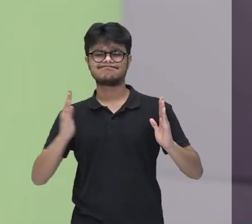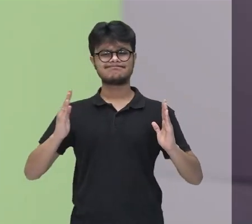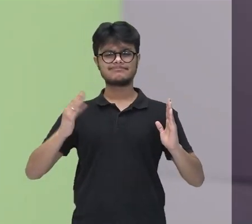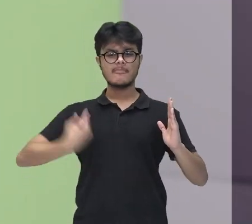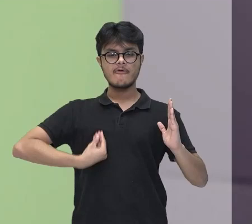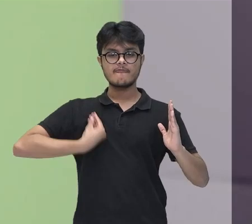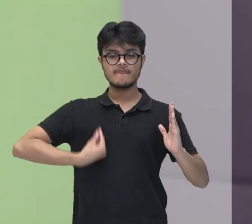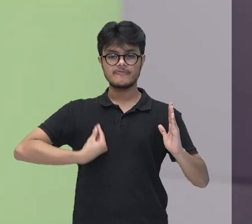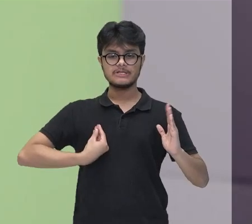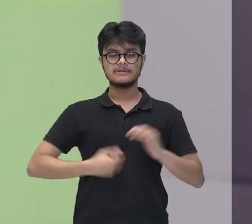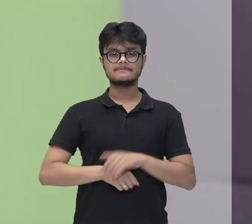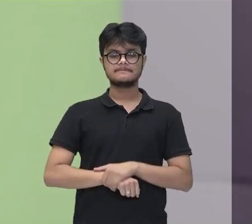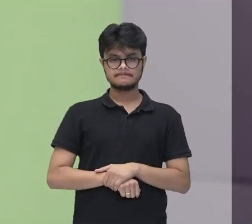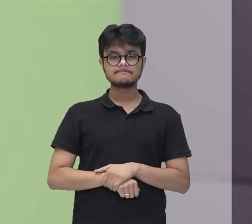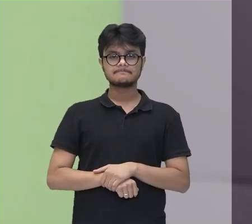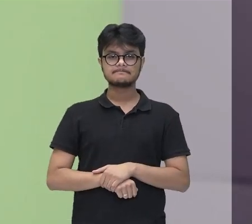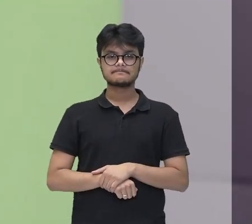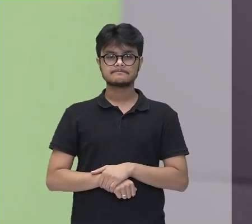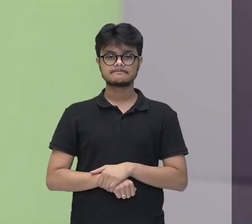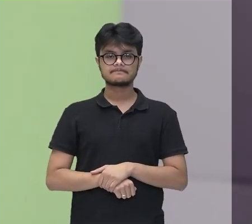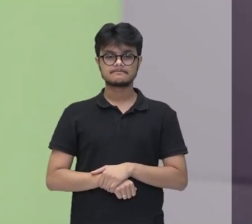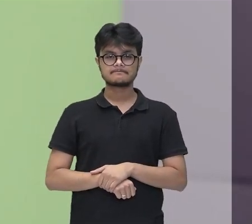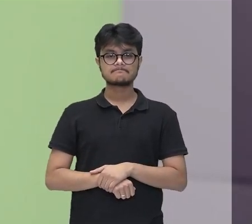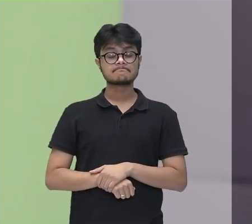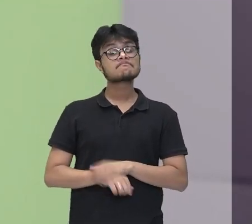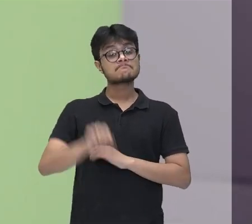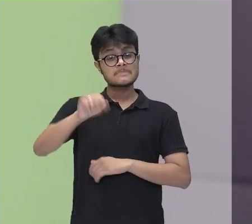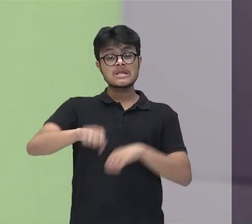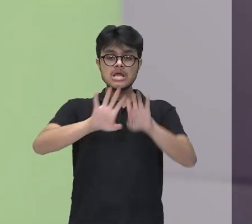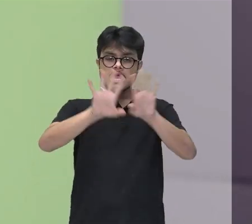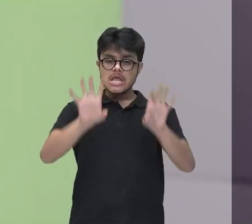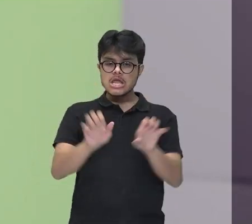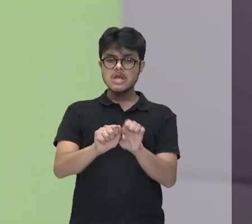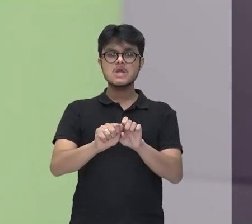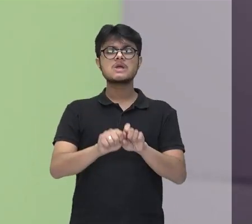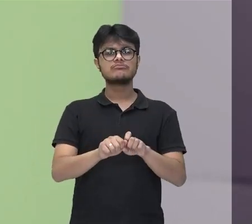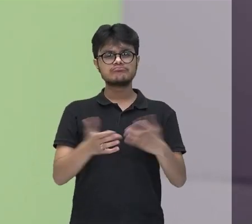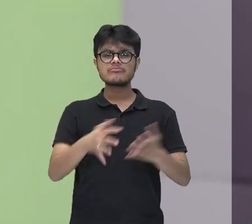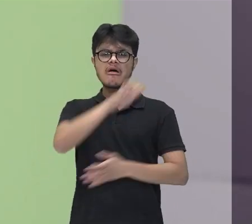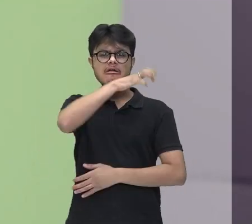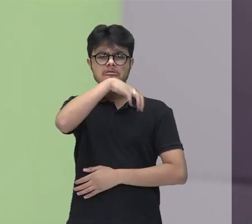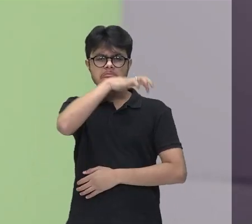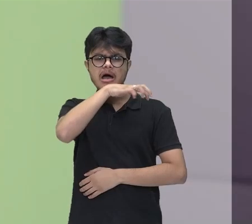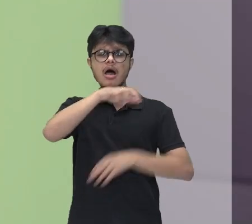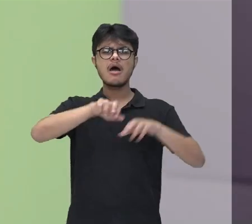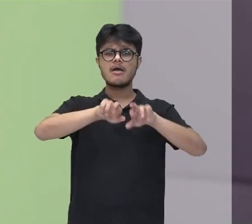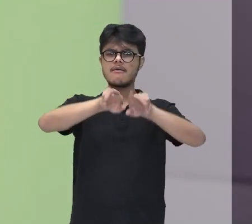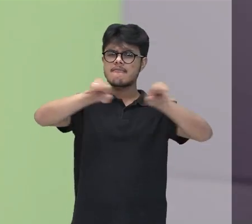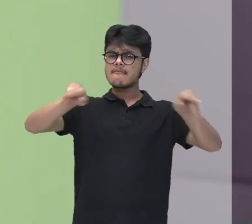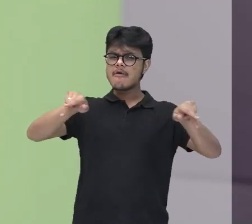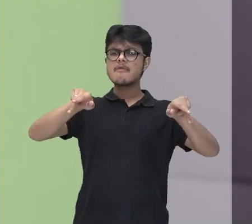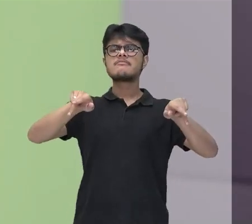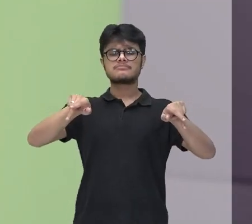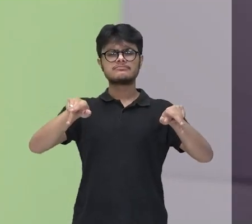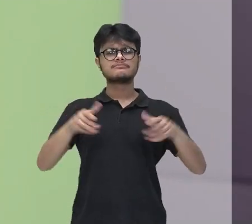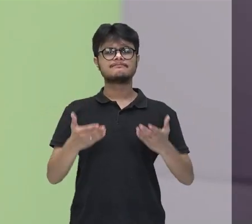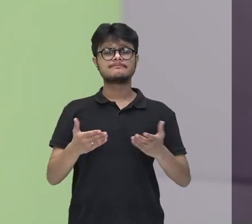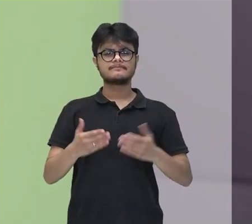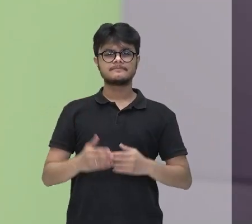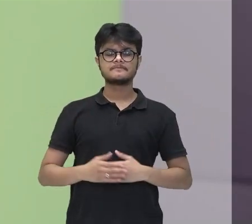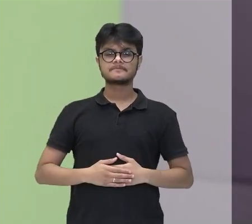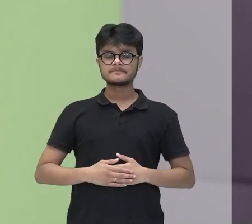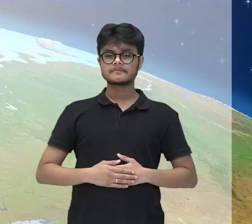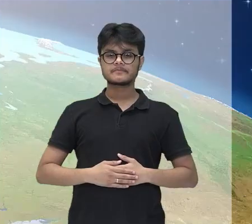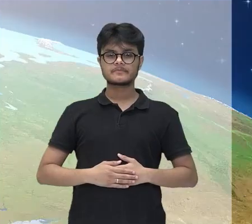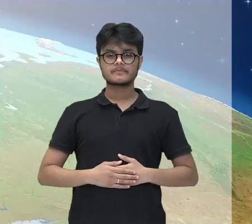para a manutenção, né, para a sobrevivência dos seres vivos na superfície da Terra. Então, vamos ver aí que